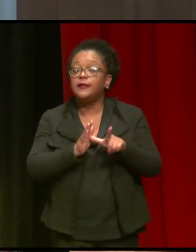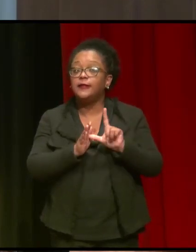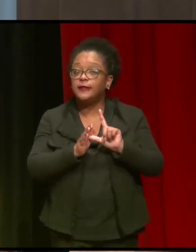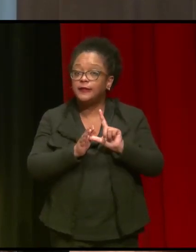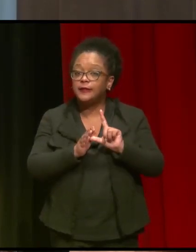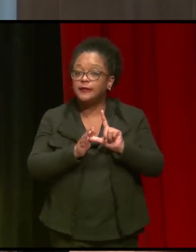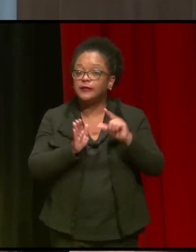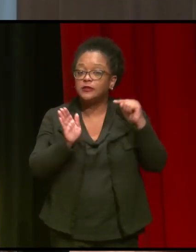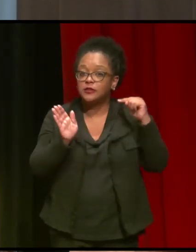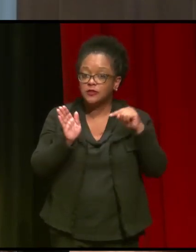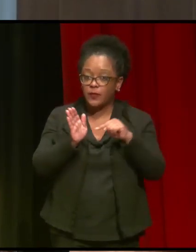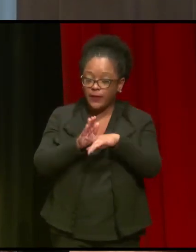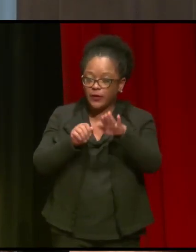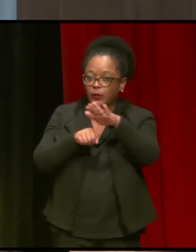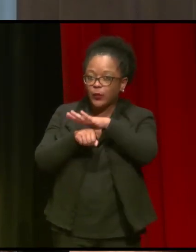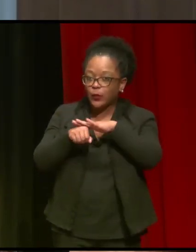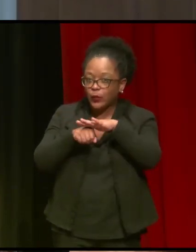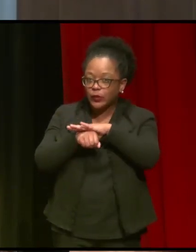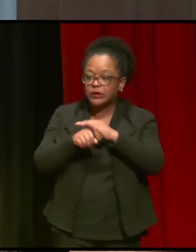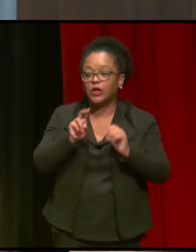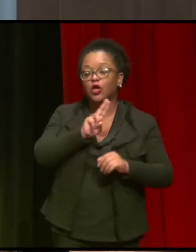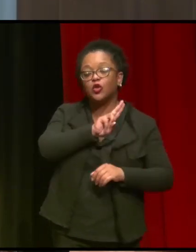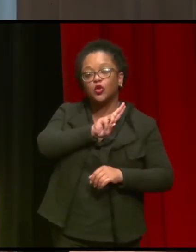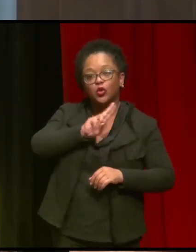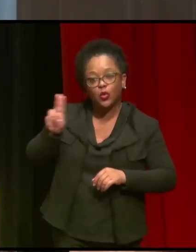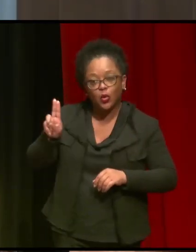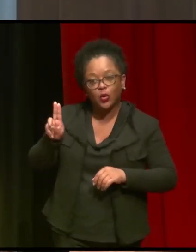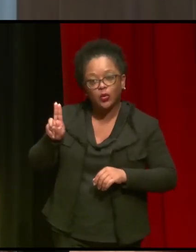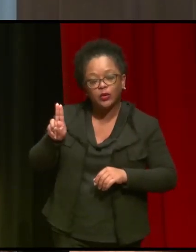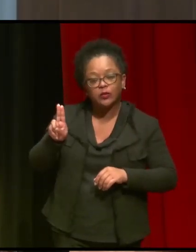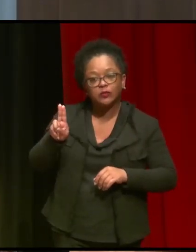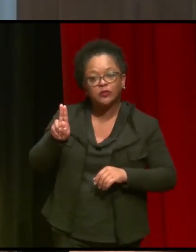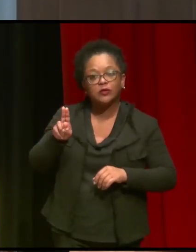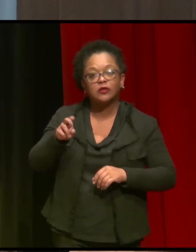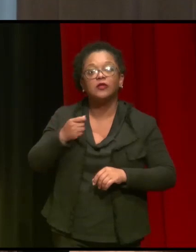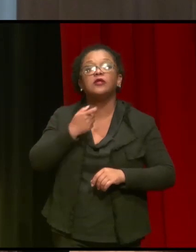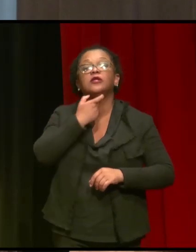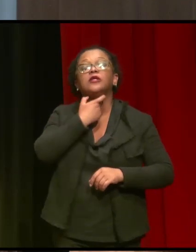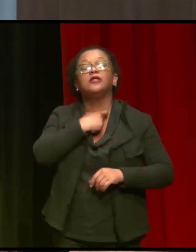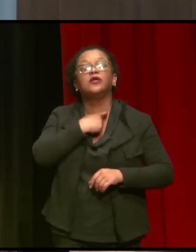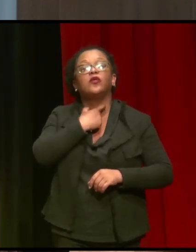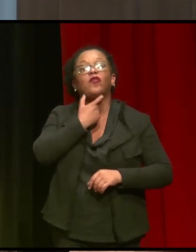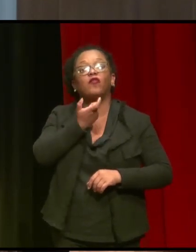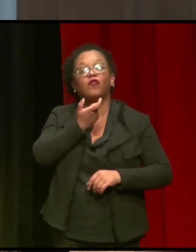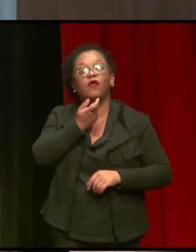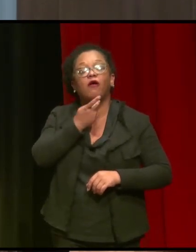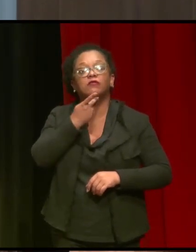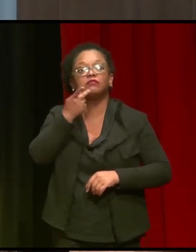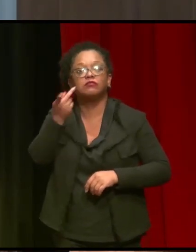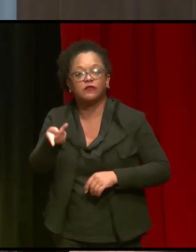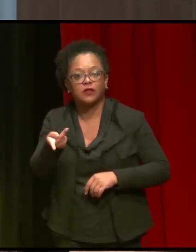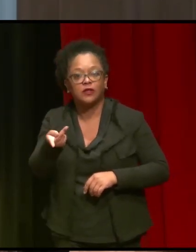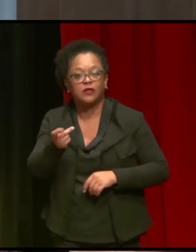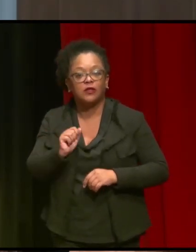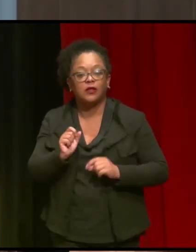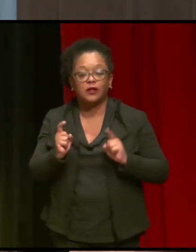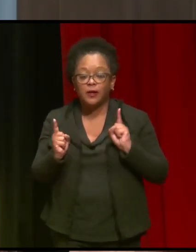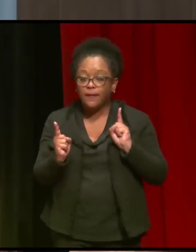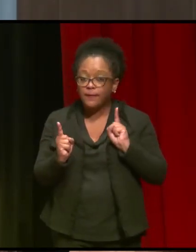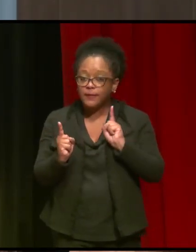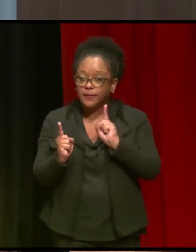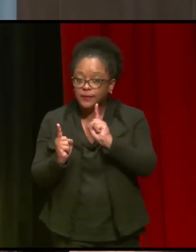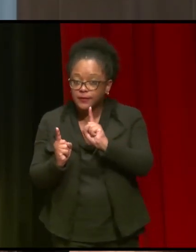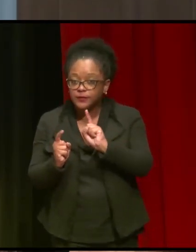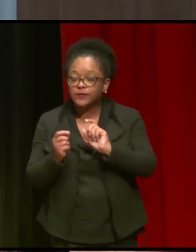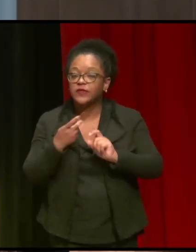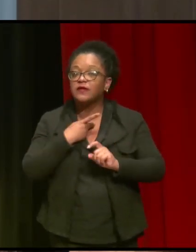dele, Paula, aqui é o pastor Eli, ela talvez já conheça a sua voz. Ah, pastor, tudo bem. Aí você se aproxima da pessoa, você